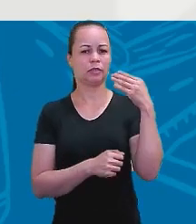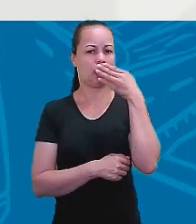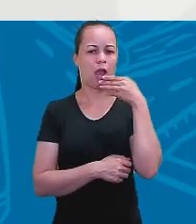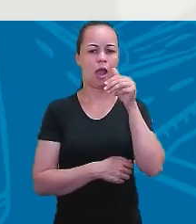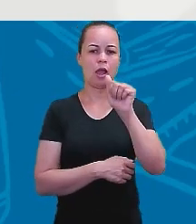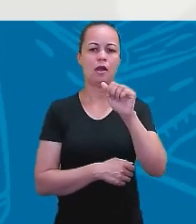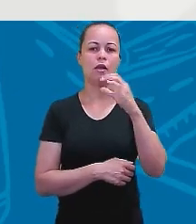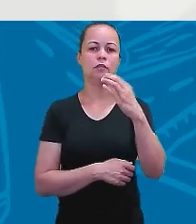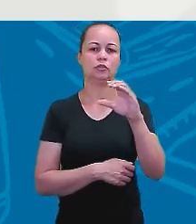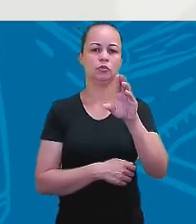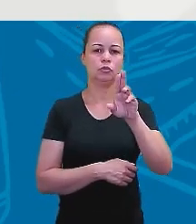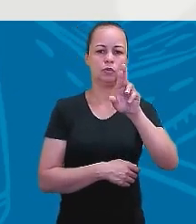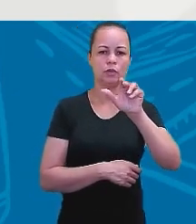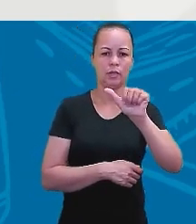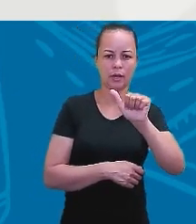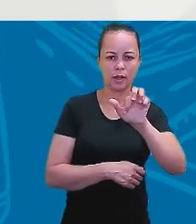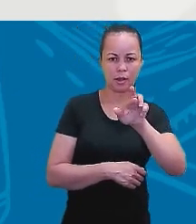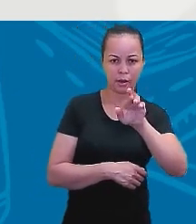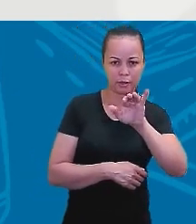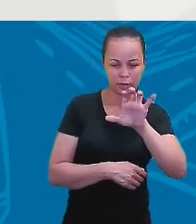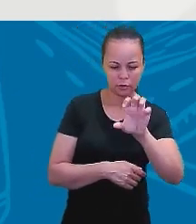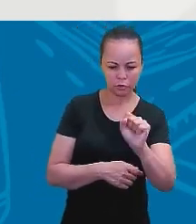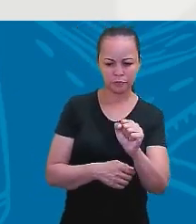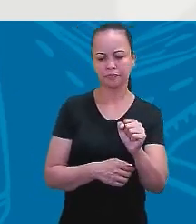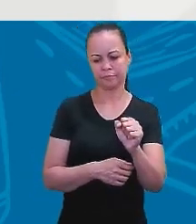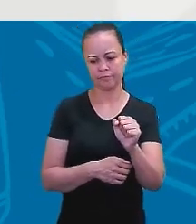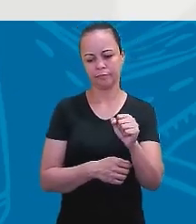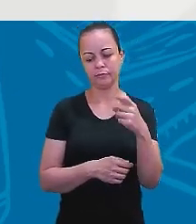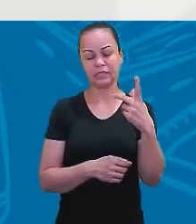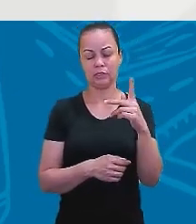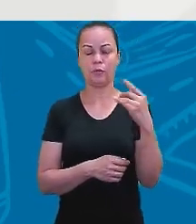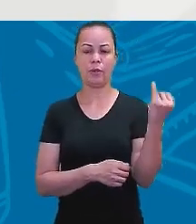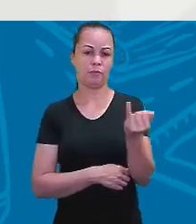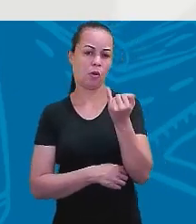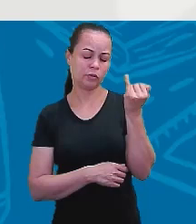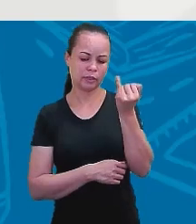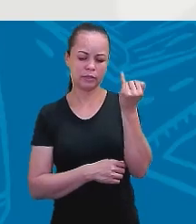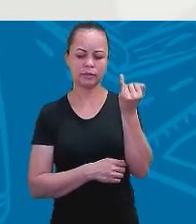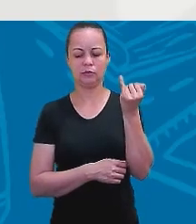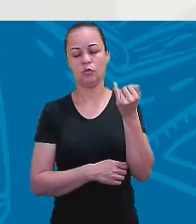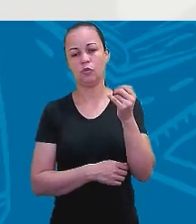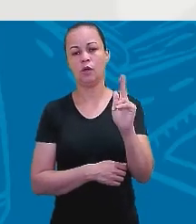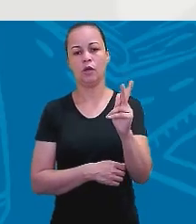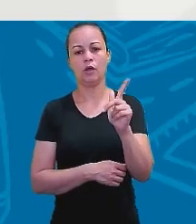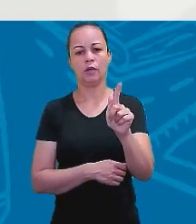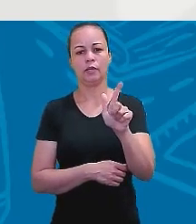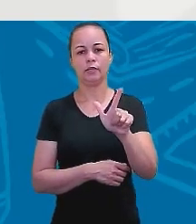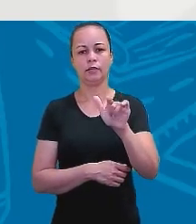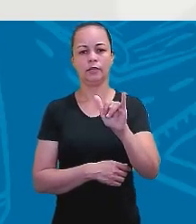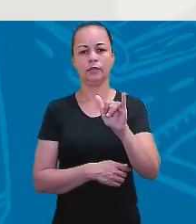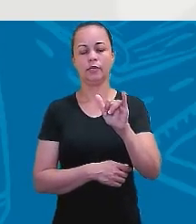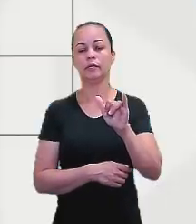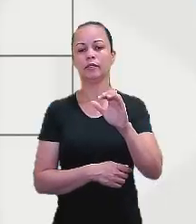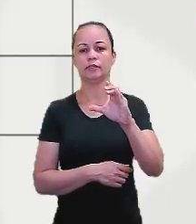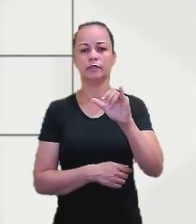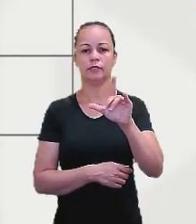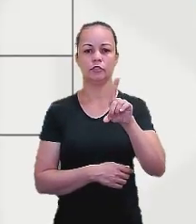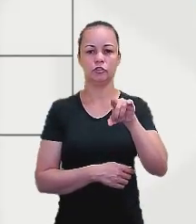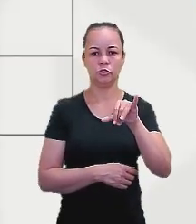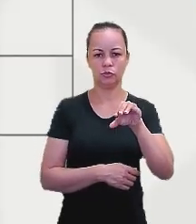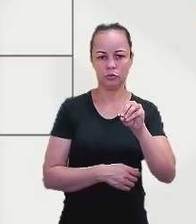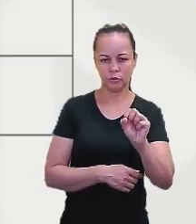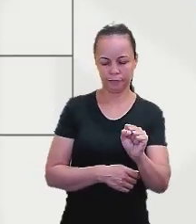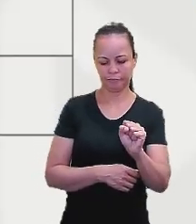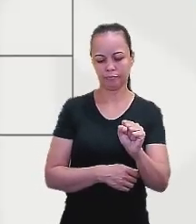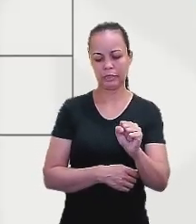carbono, tá? Então, glicídios, tá? Então, são informações que eu acho que é importante a gente trazer luz, é importante a gente chamar a atenção.